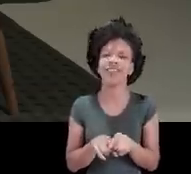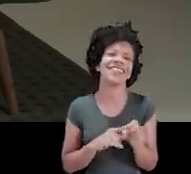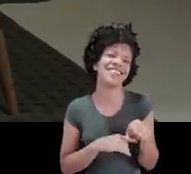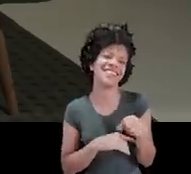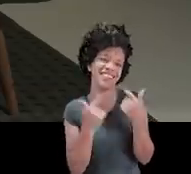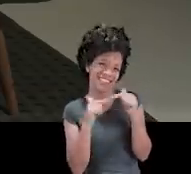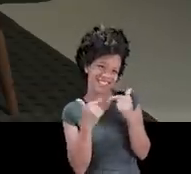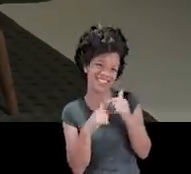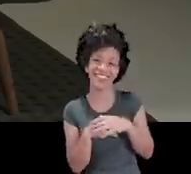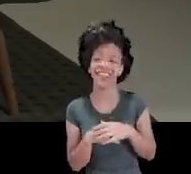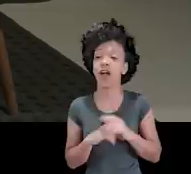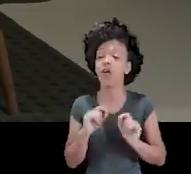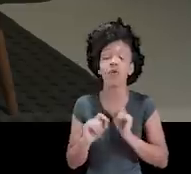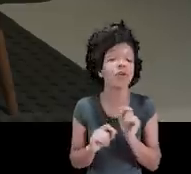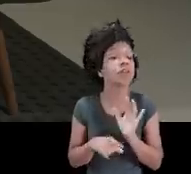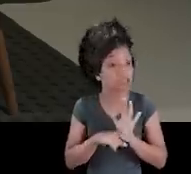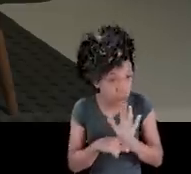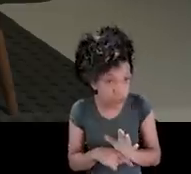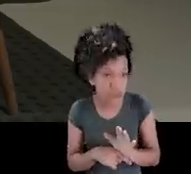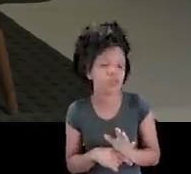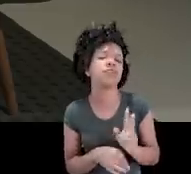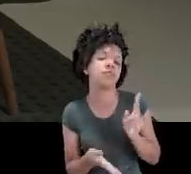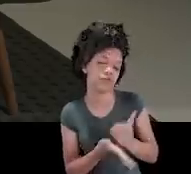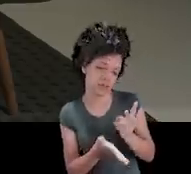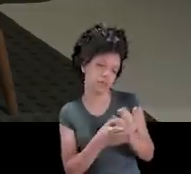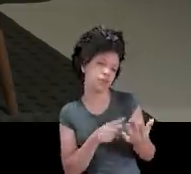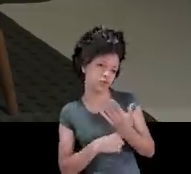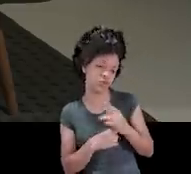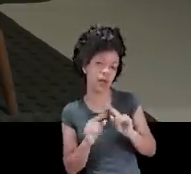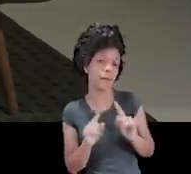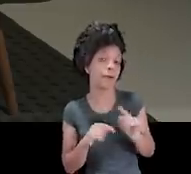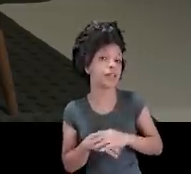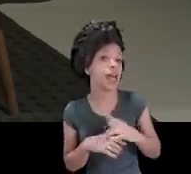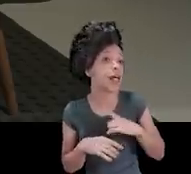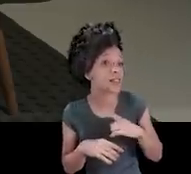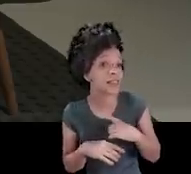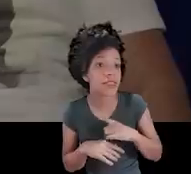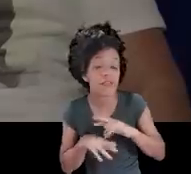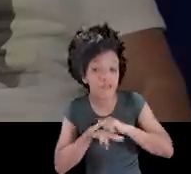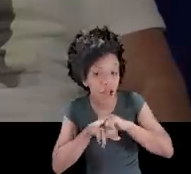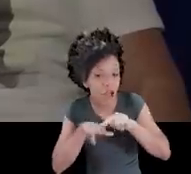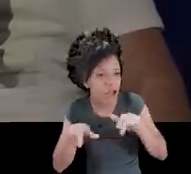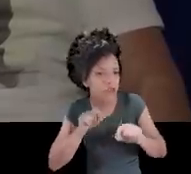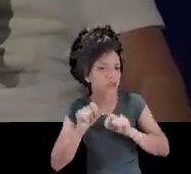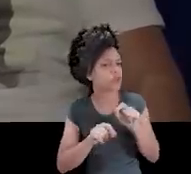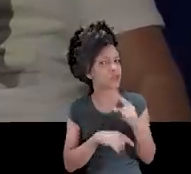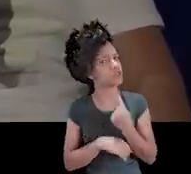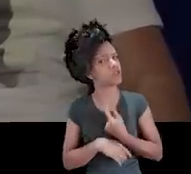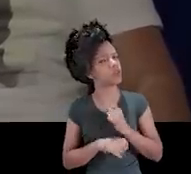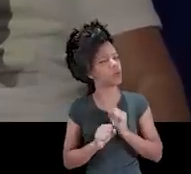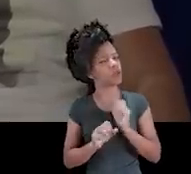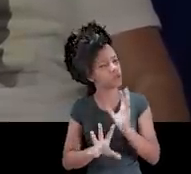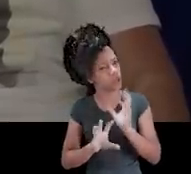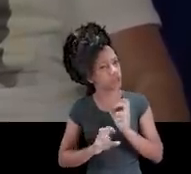Eu sei que sem ele me ajuda. Te ajuda. Né? Sem ele te ajuda. É, mas assim, existem muitas coisas que nós podemos